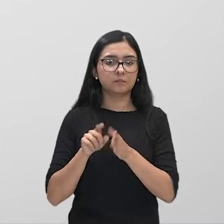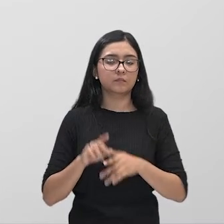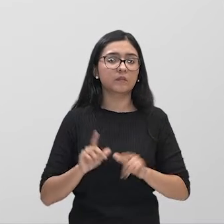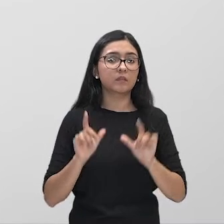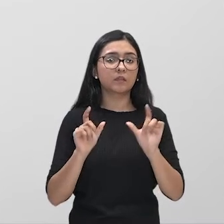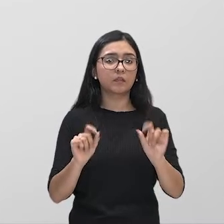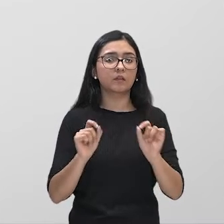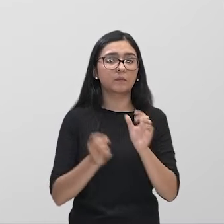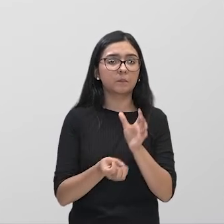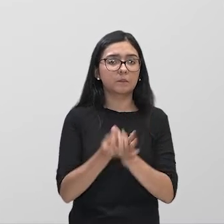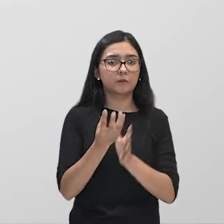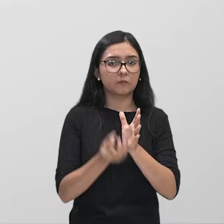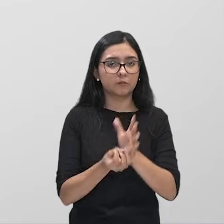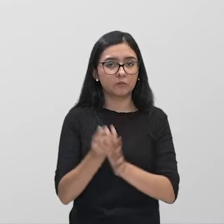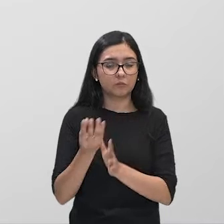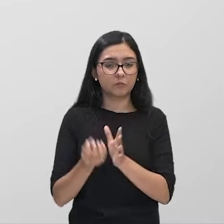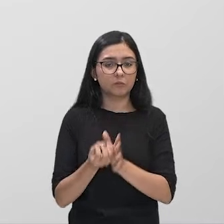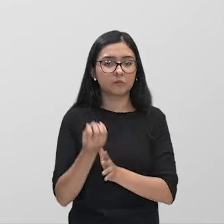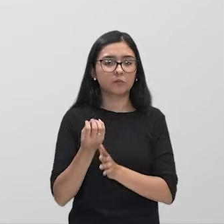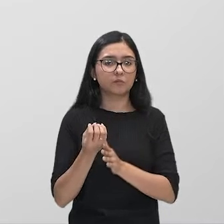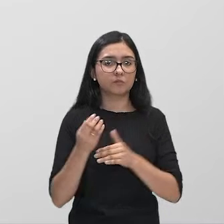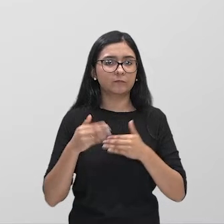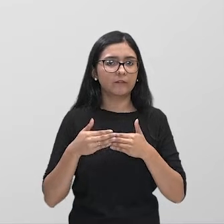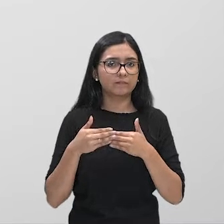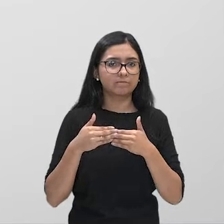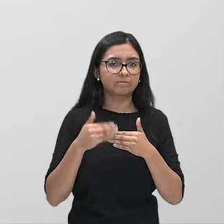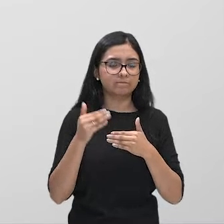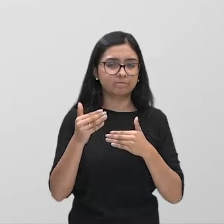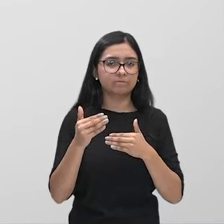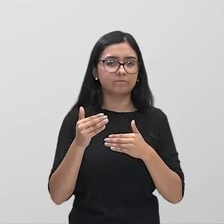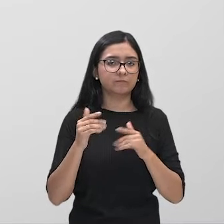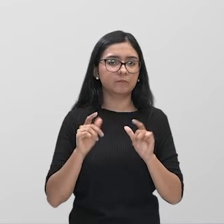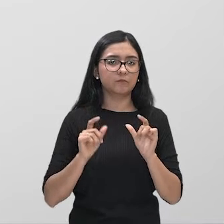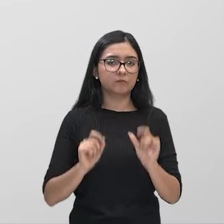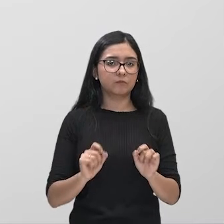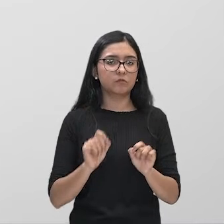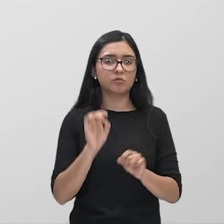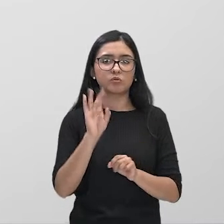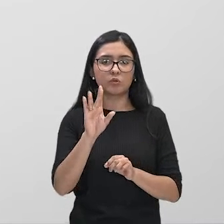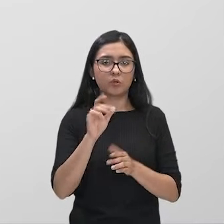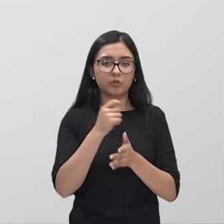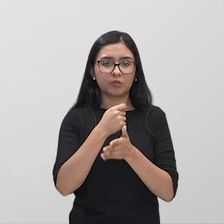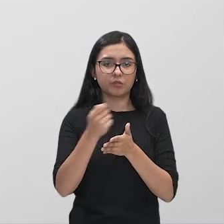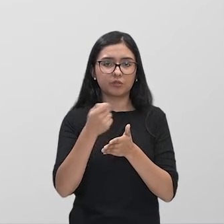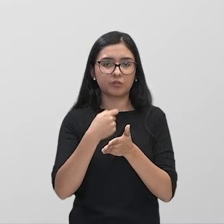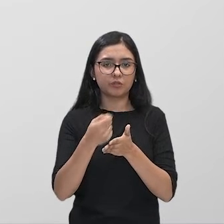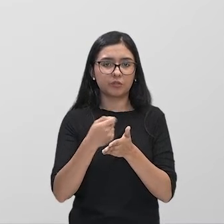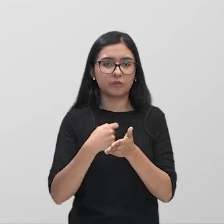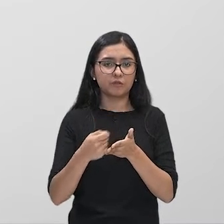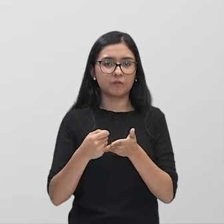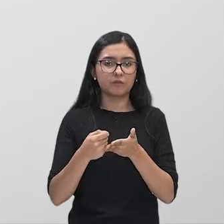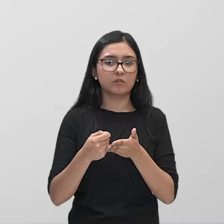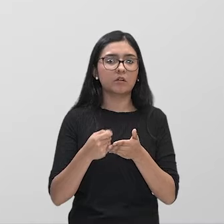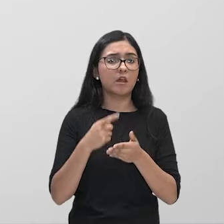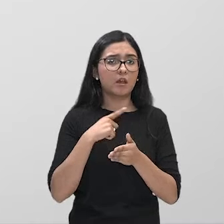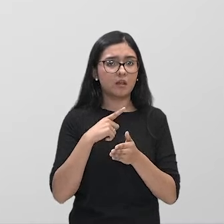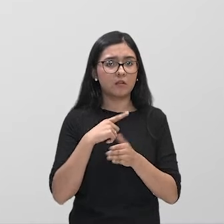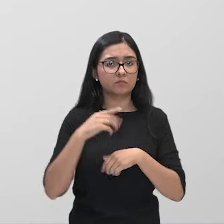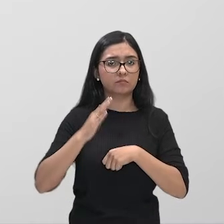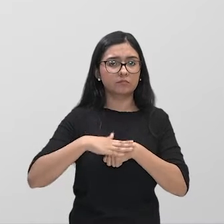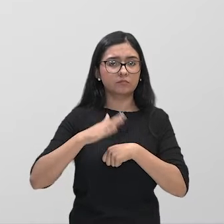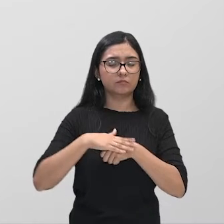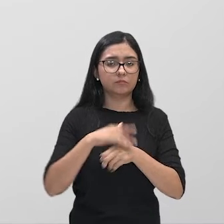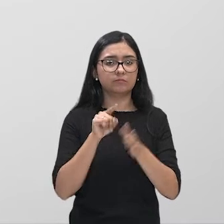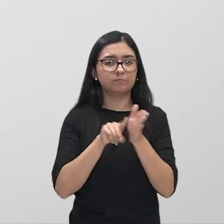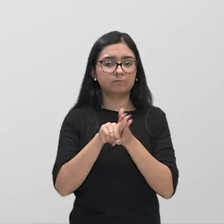produz, ele vai além de só escrever, Ele vai fazer suas pesquisas,